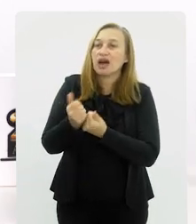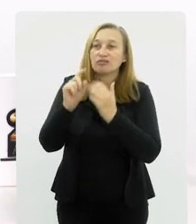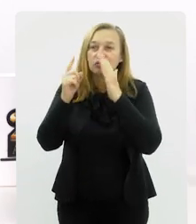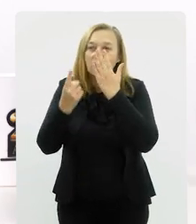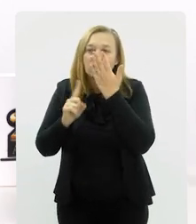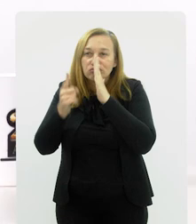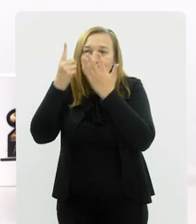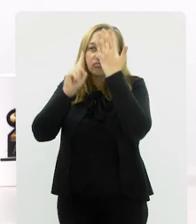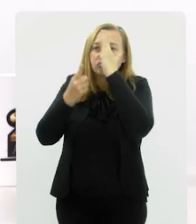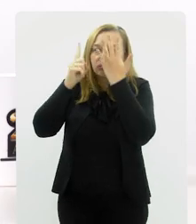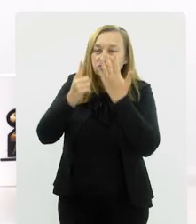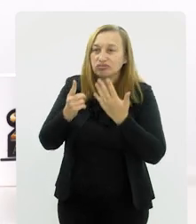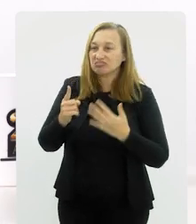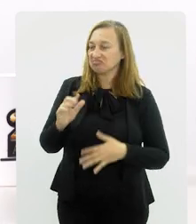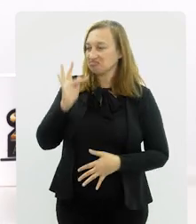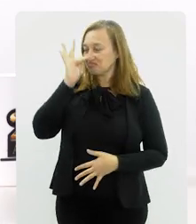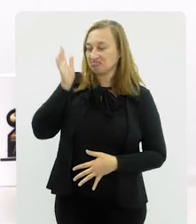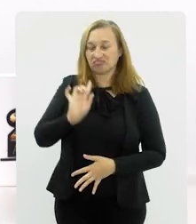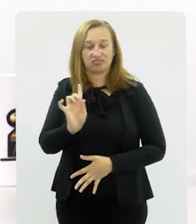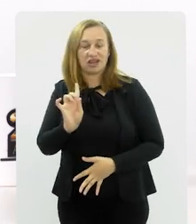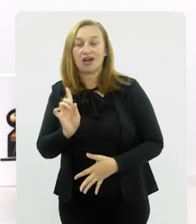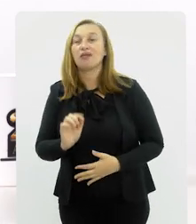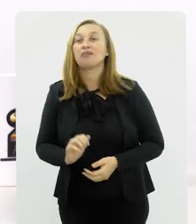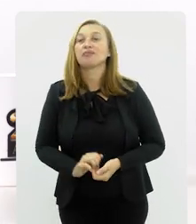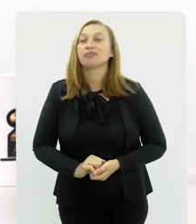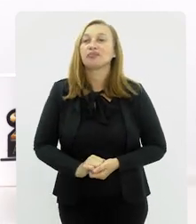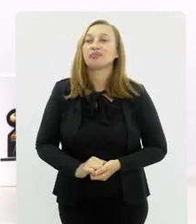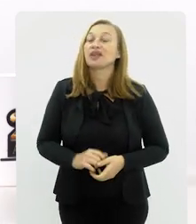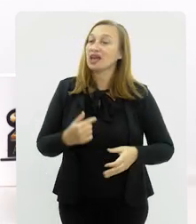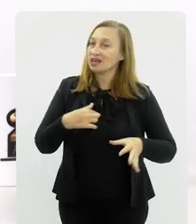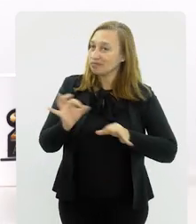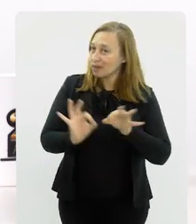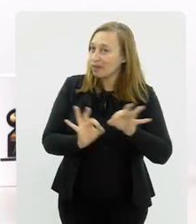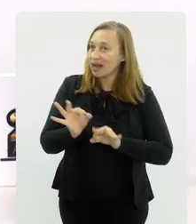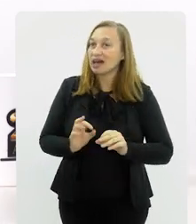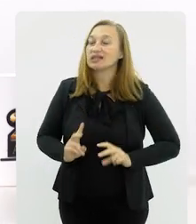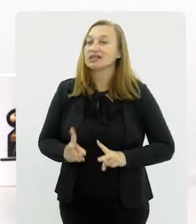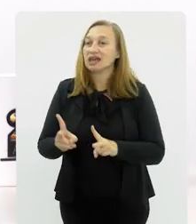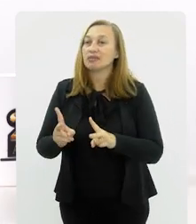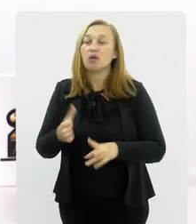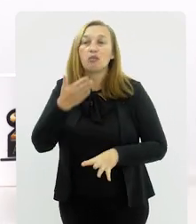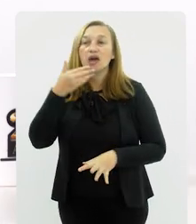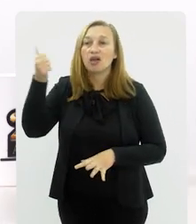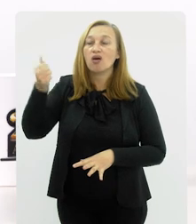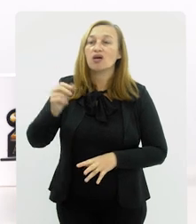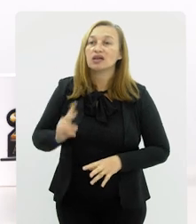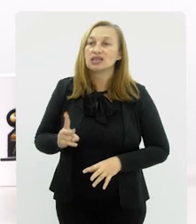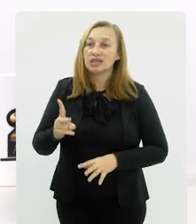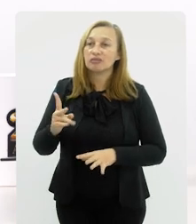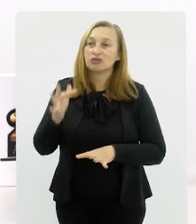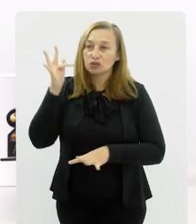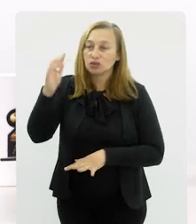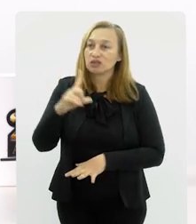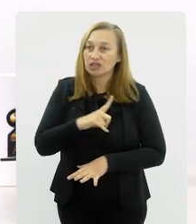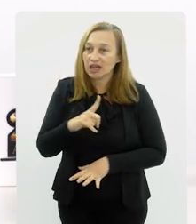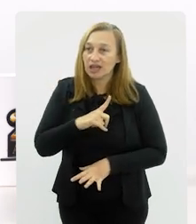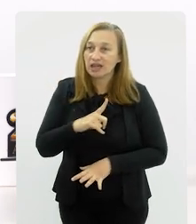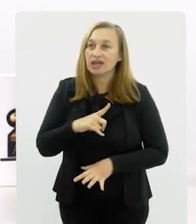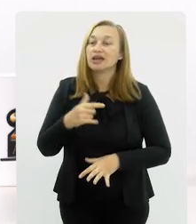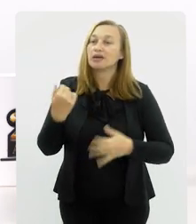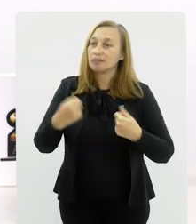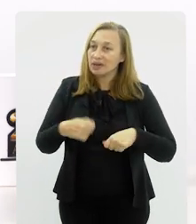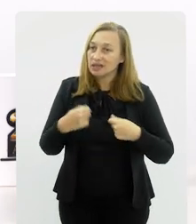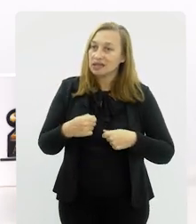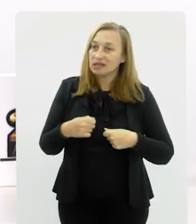gosta de cooperar com o samba, sem deixar a vaidade subir na cabeça. e me preparar. Me preparar porque eu acho que o melhor sempre